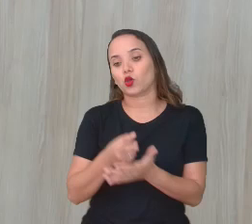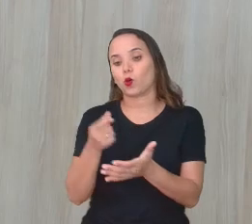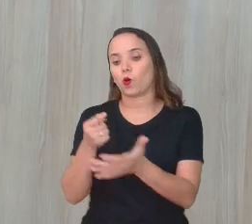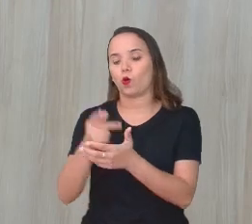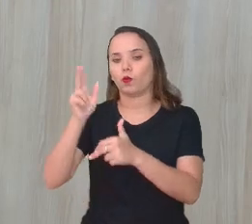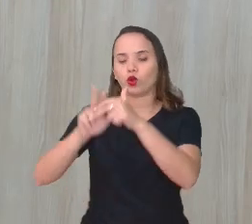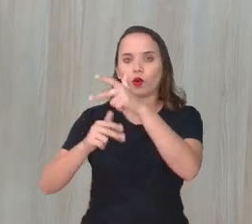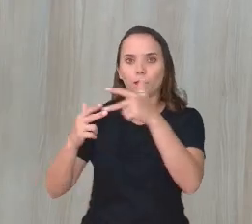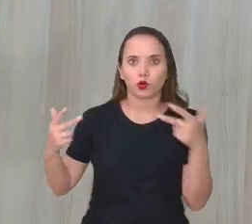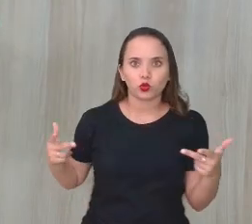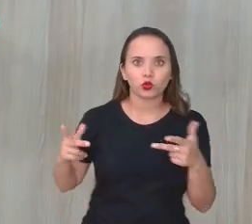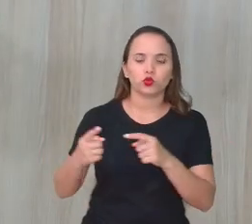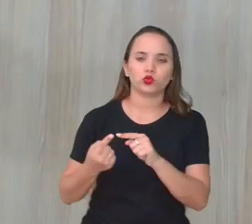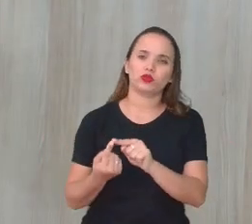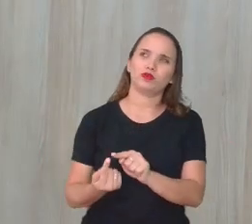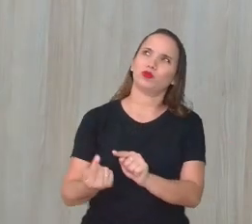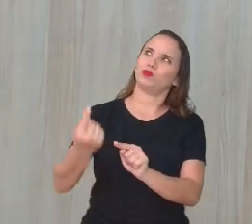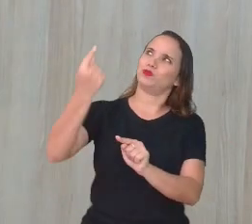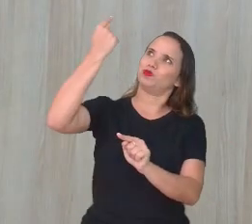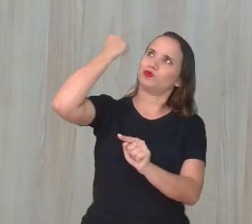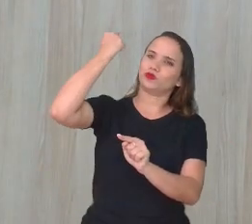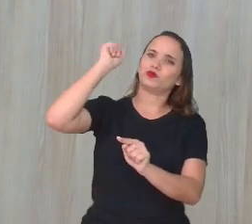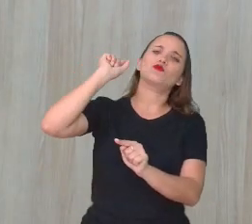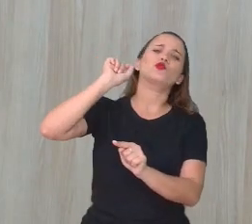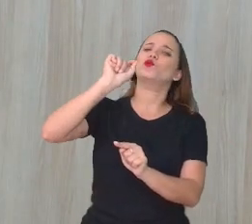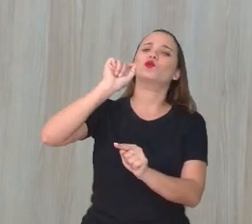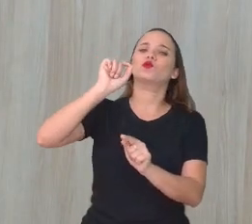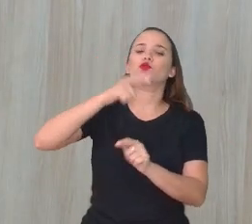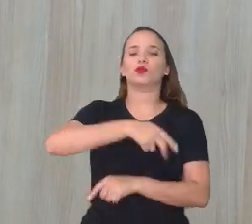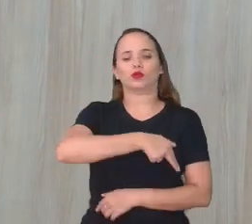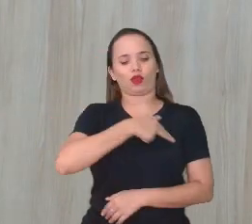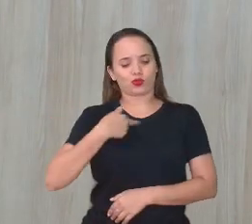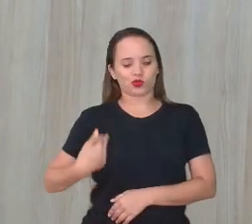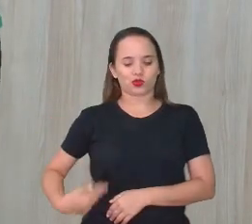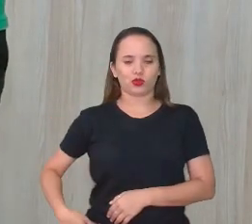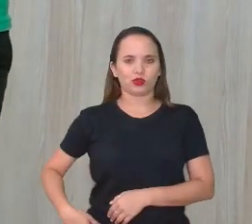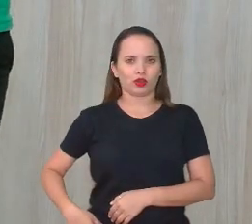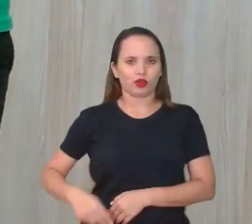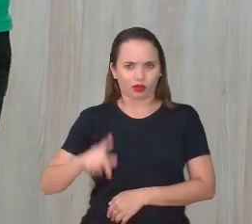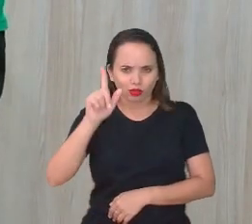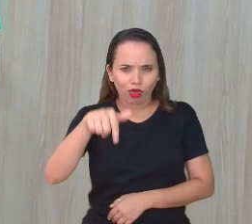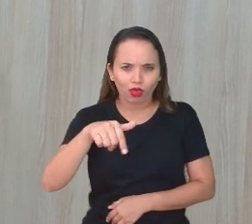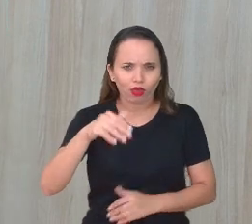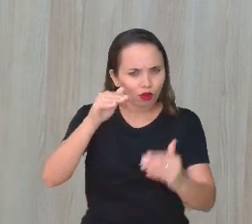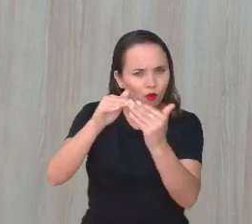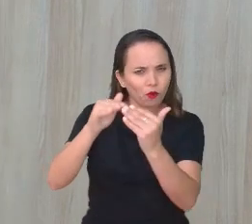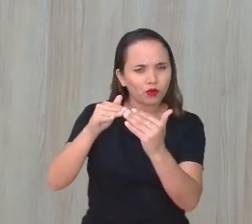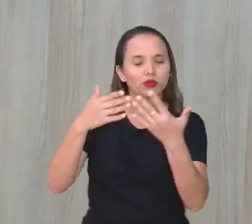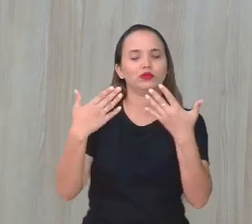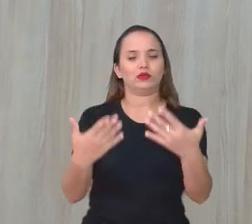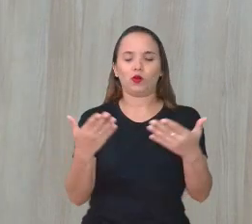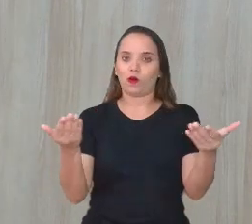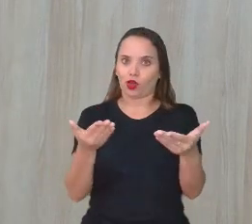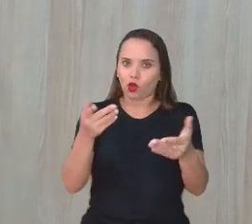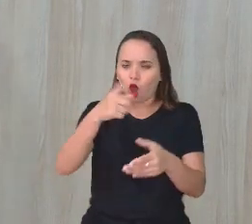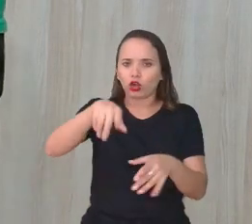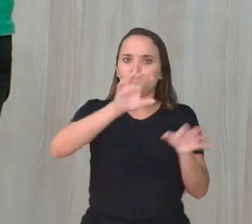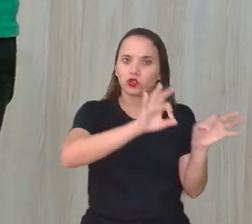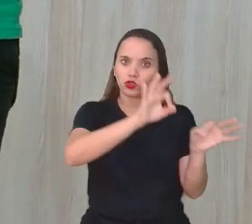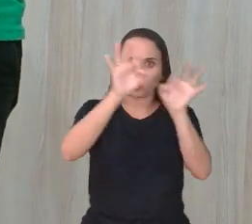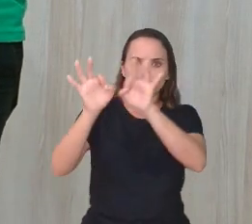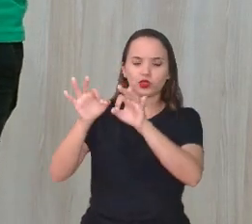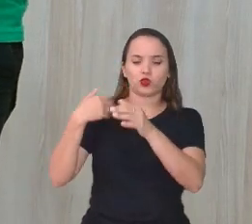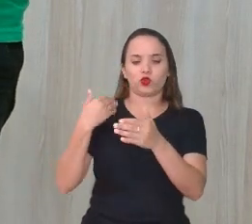que vem lá da China, ou não é? Agora, vocês estão assistindo a minha aula de uma forma